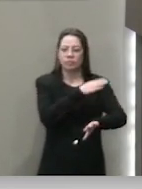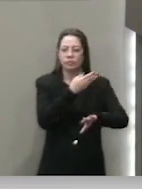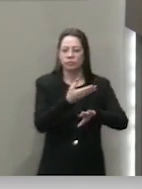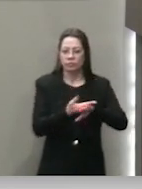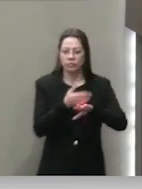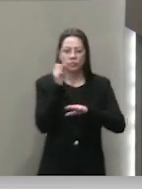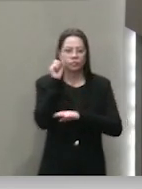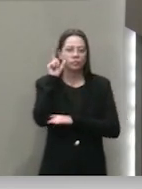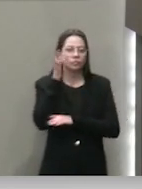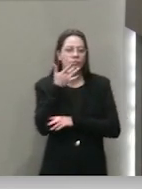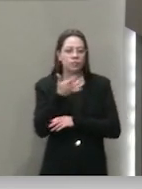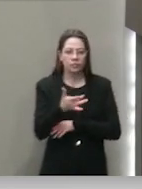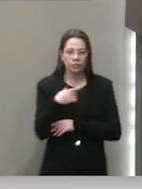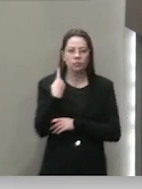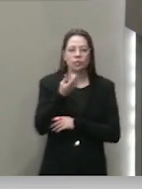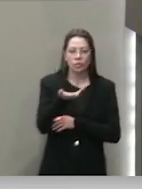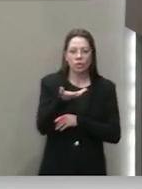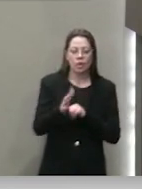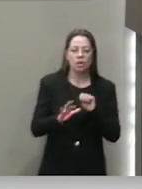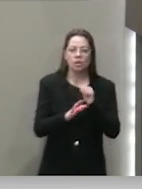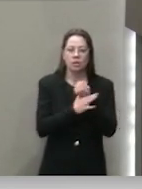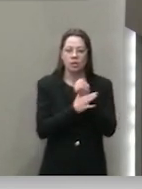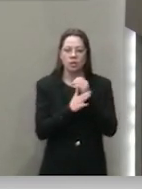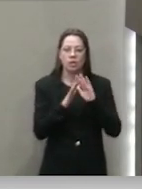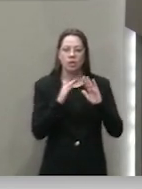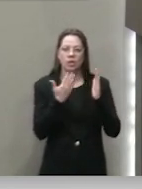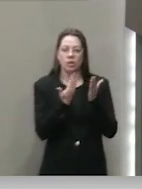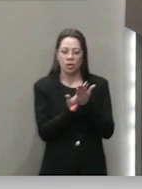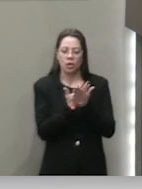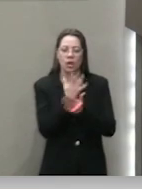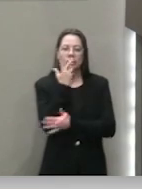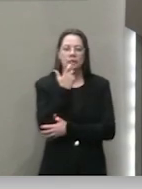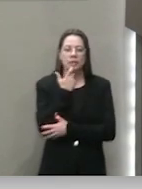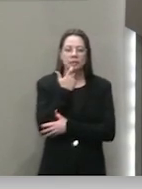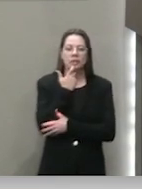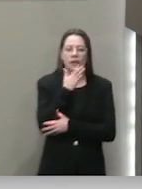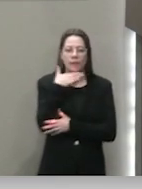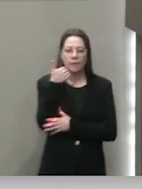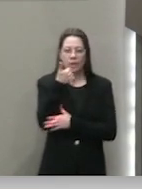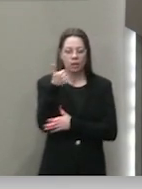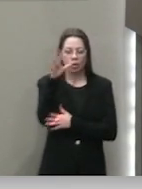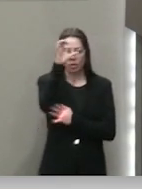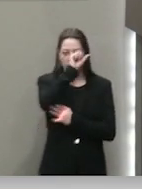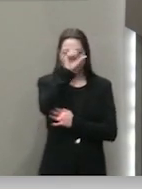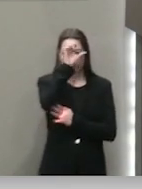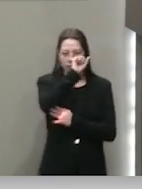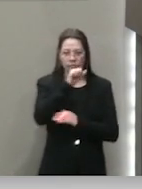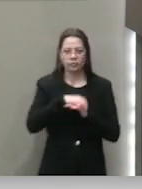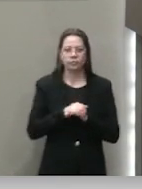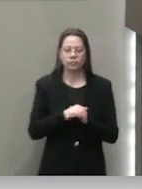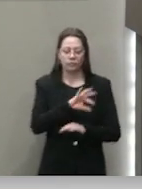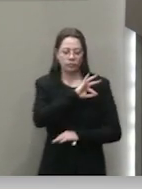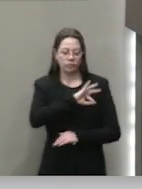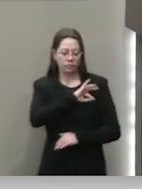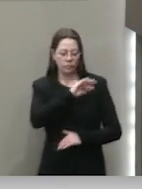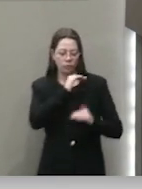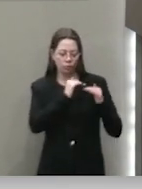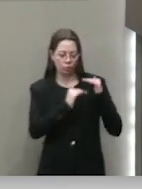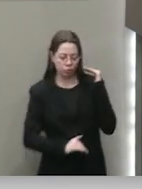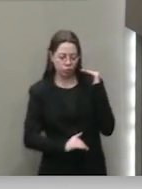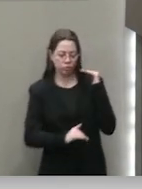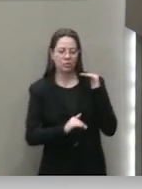mais, se a gente quer segurança para as nossas crianças, se a gente quer melhorar a aprendizagem. Baixos salários dos profissionais